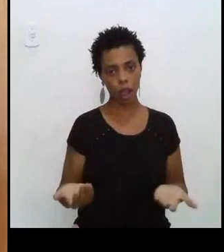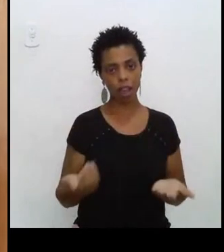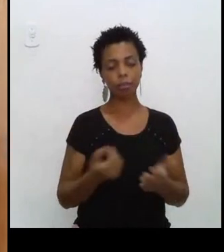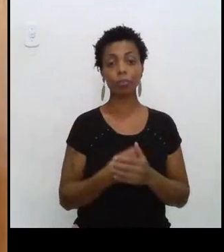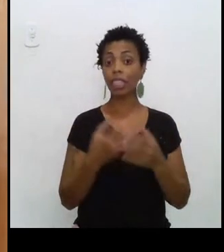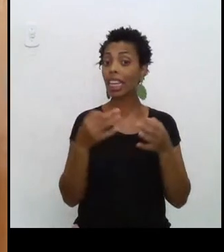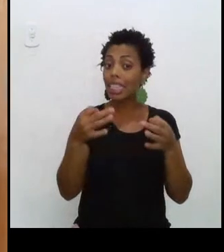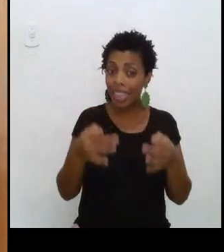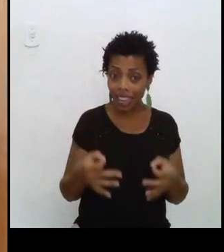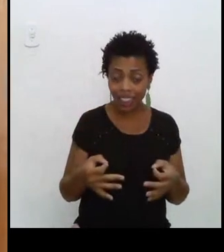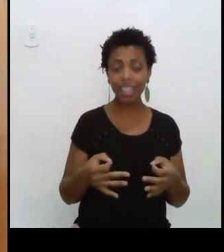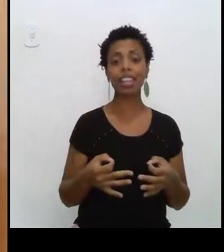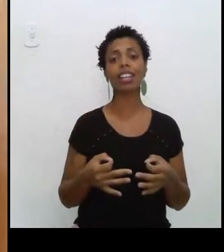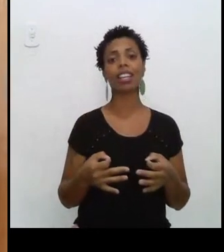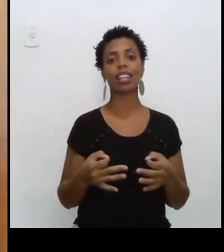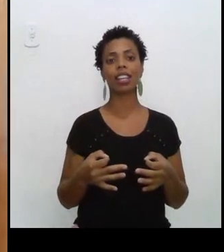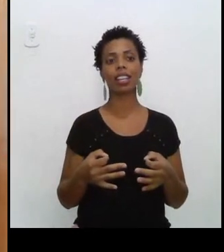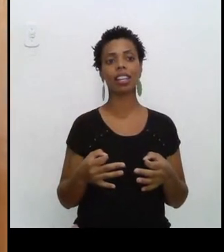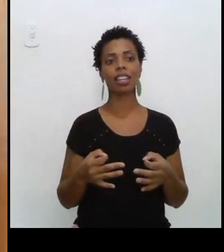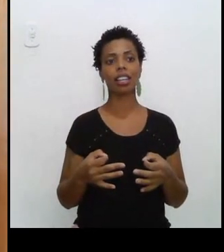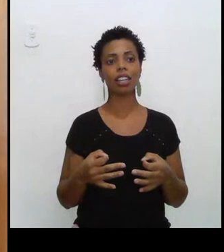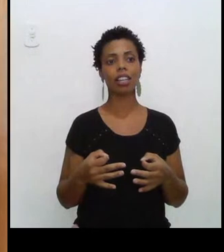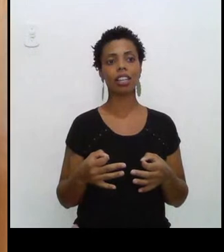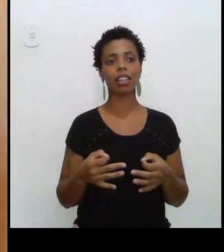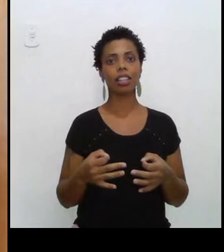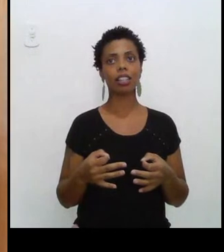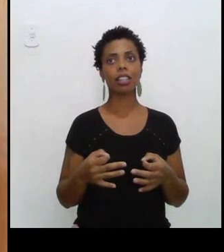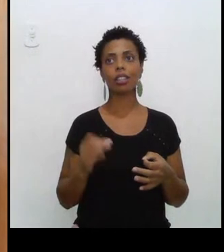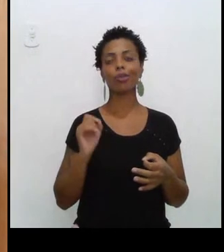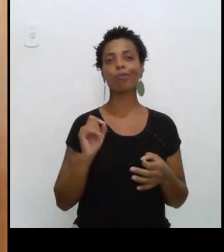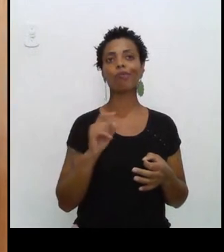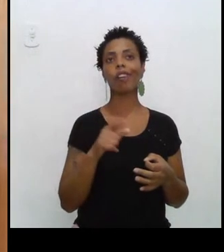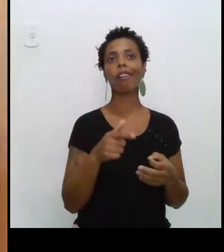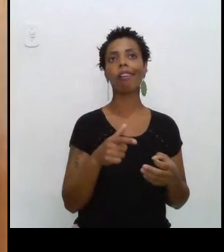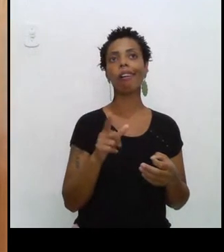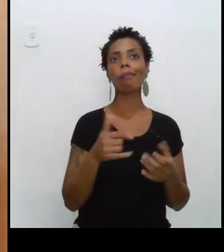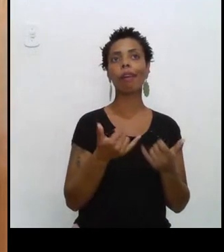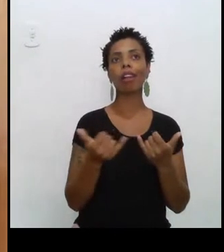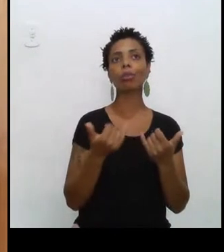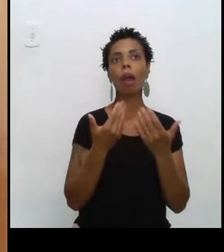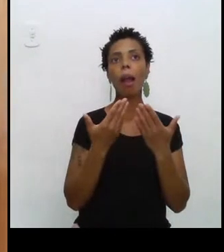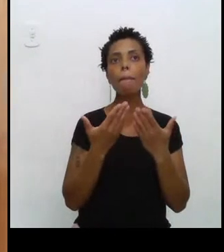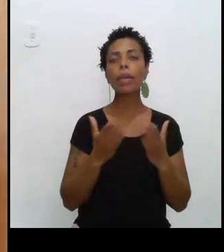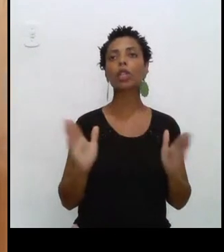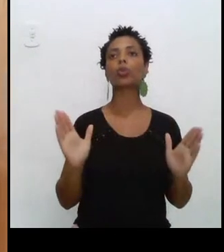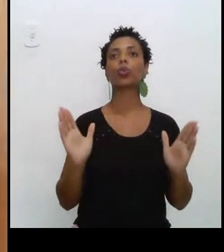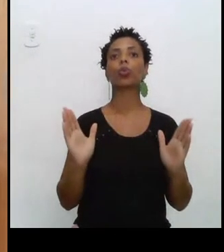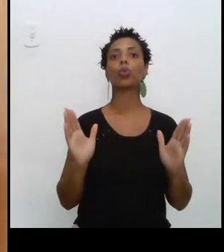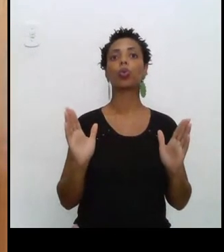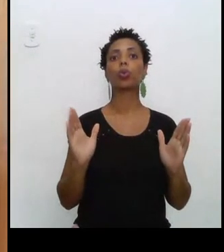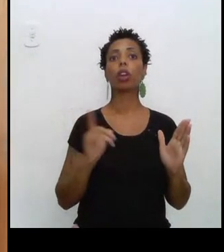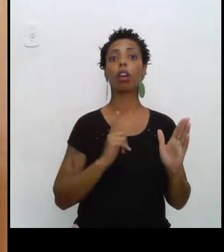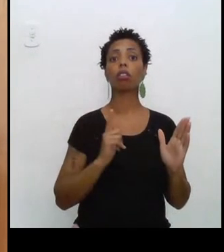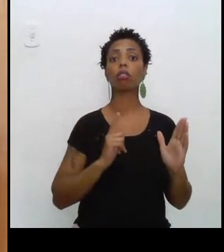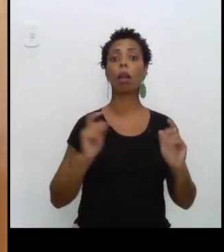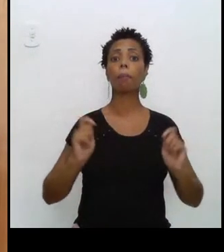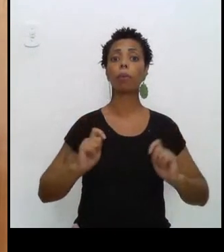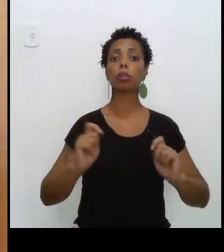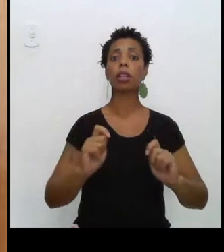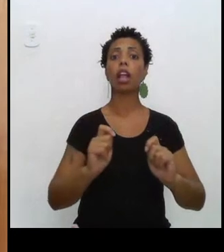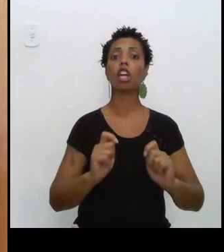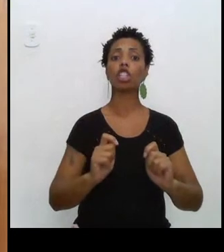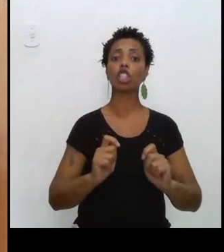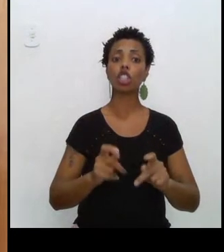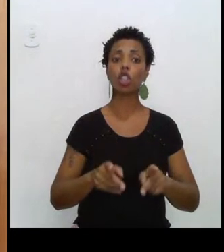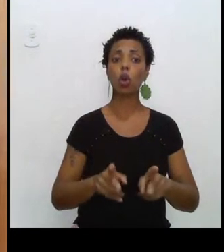profissional como essa abertura profissional atua mediante a possibilidade a seguir como incorporando a